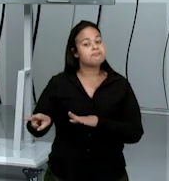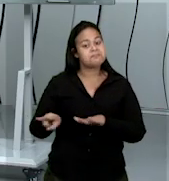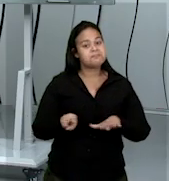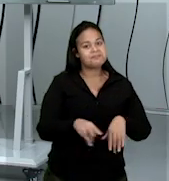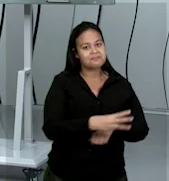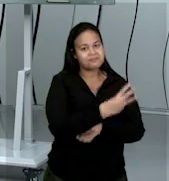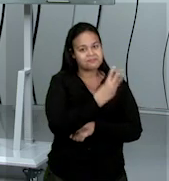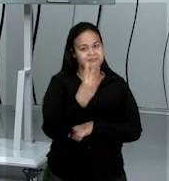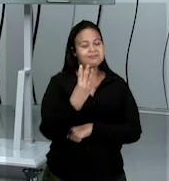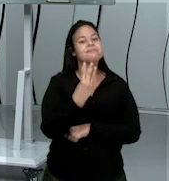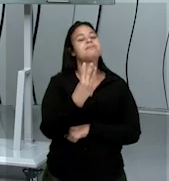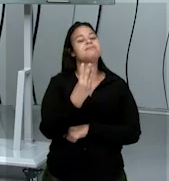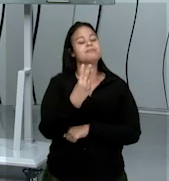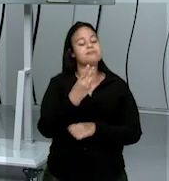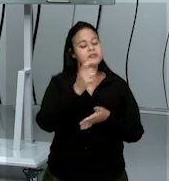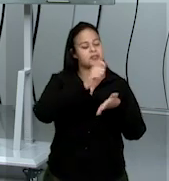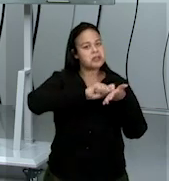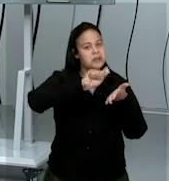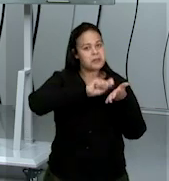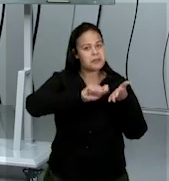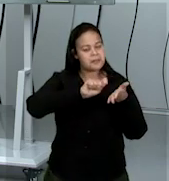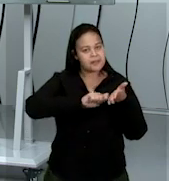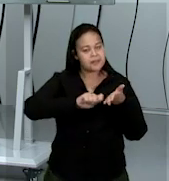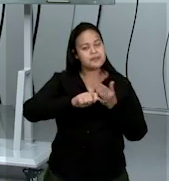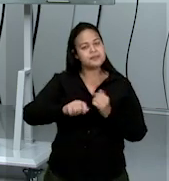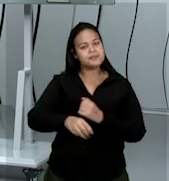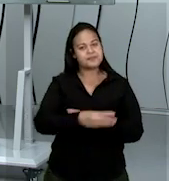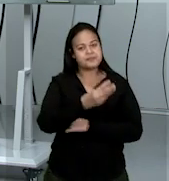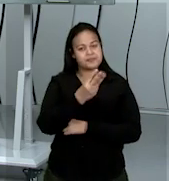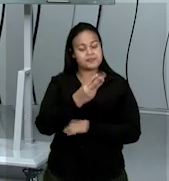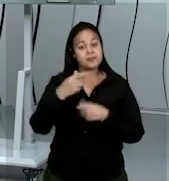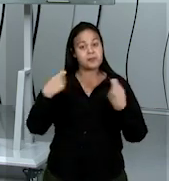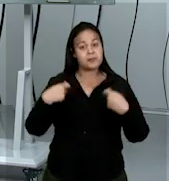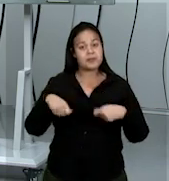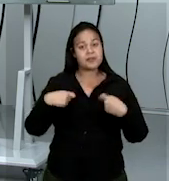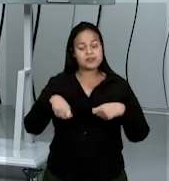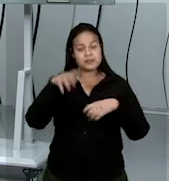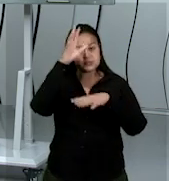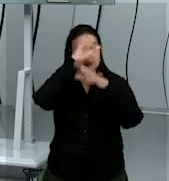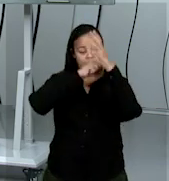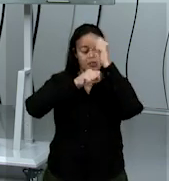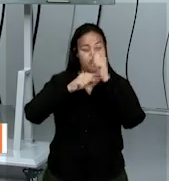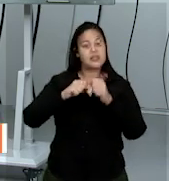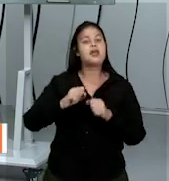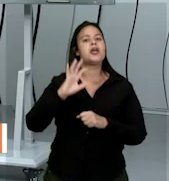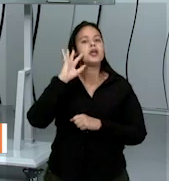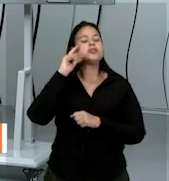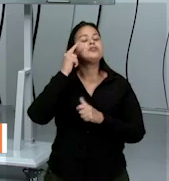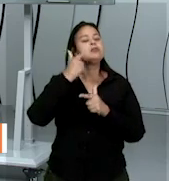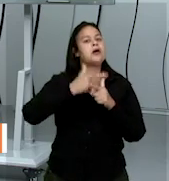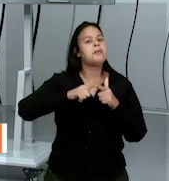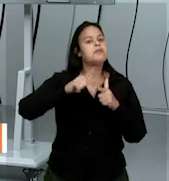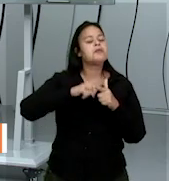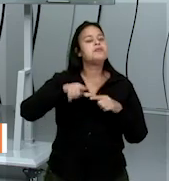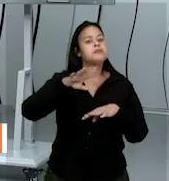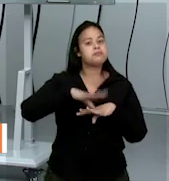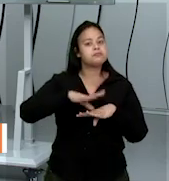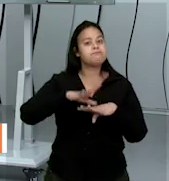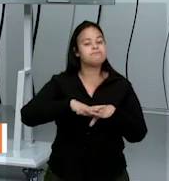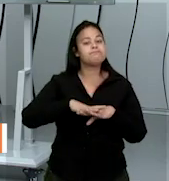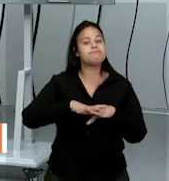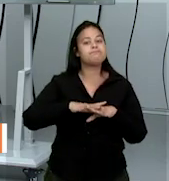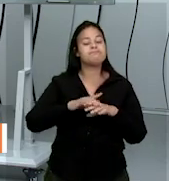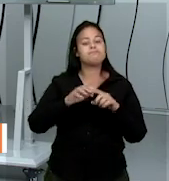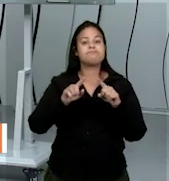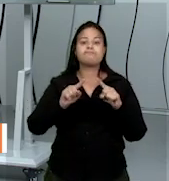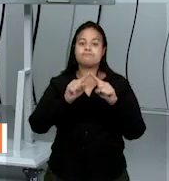3 do PET 3, tá ok? E a nossa habilidade é resolver problemas que envolvam as relações métricas no triângulo